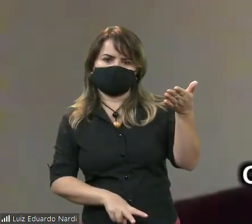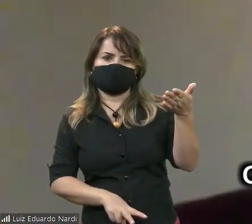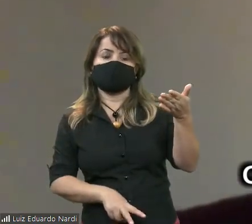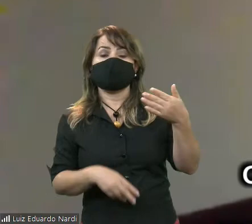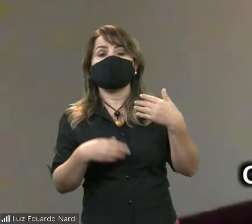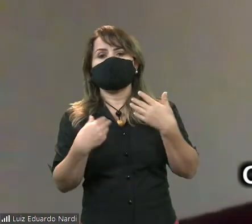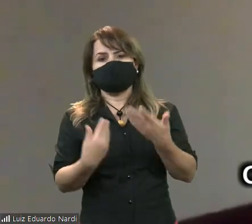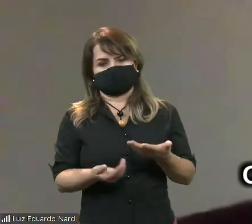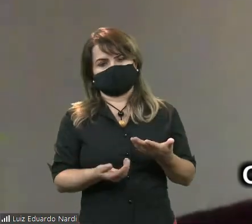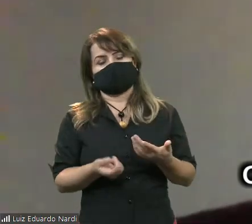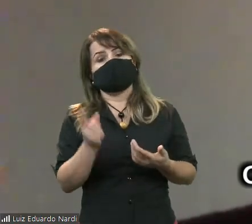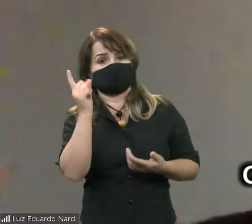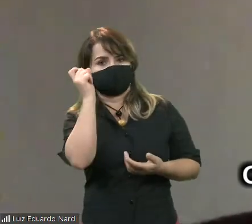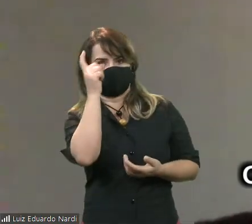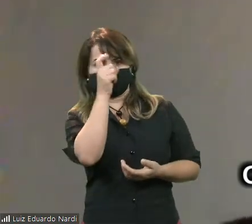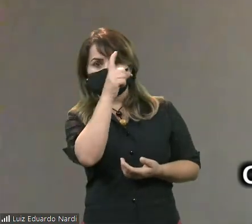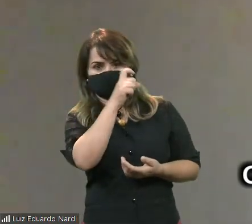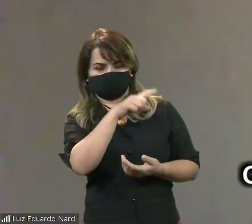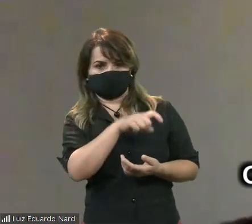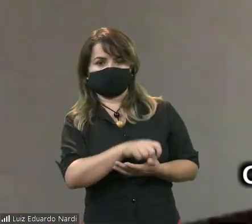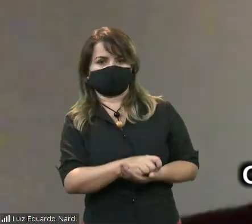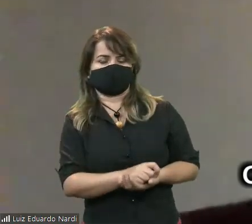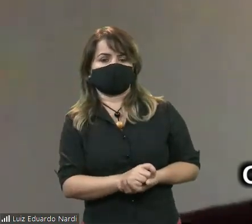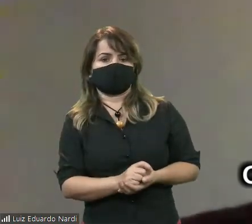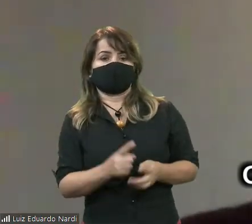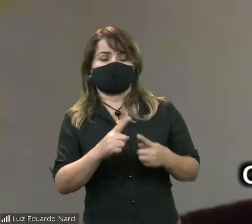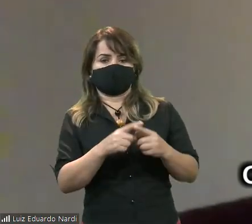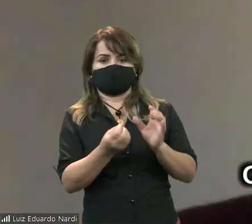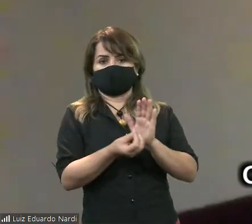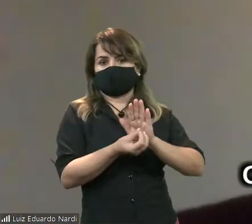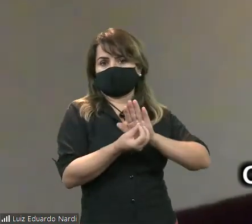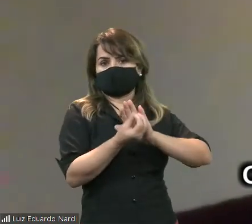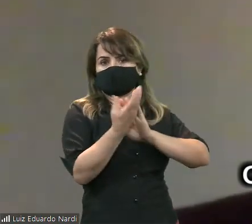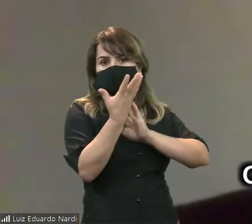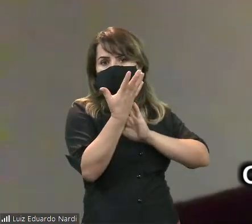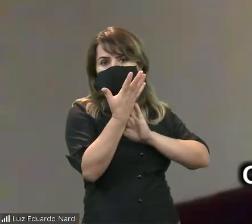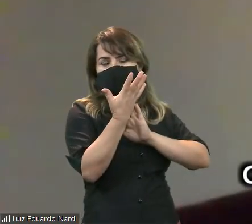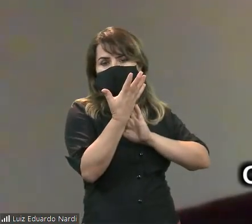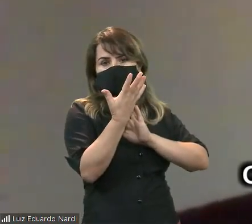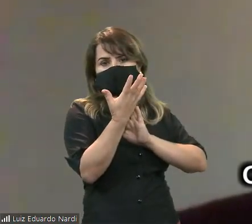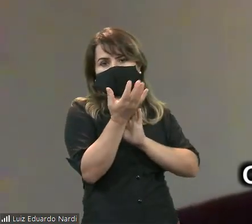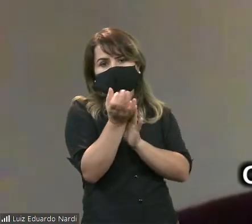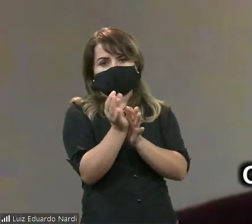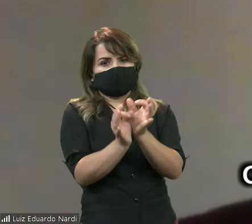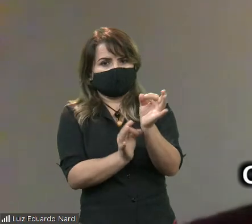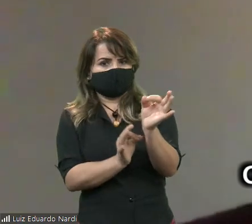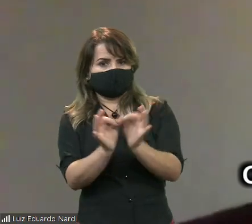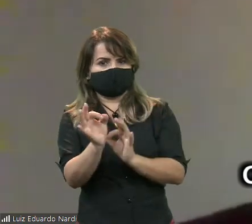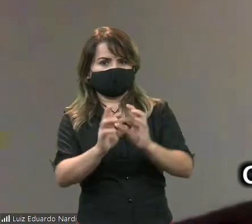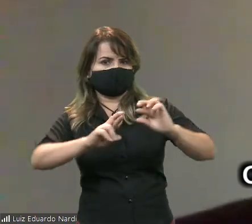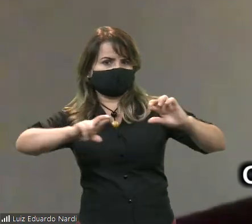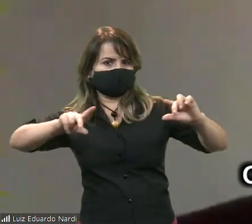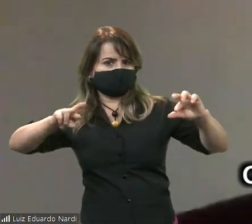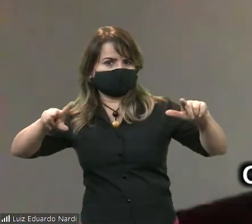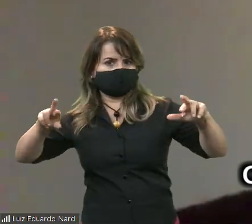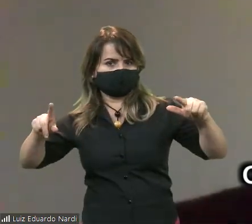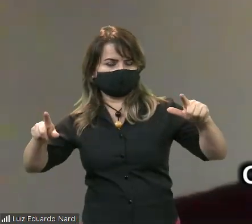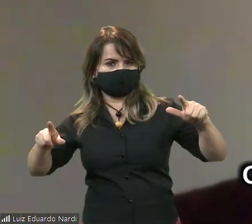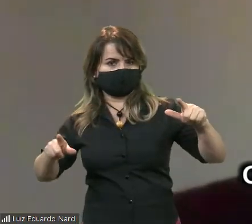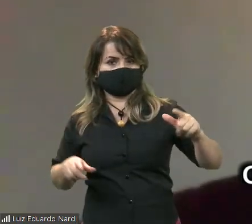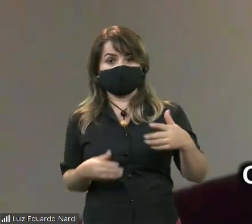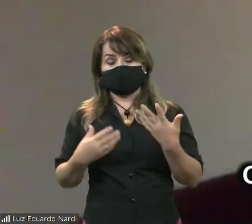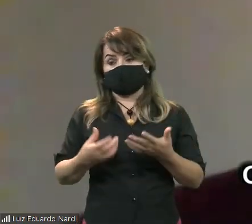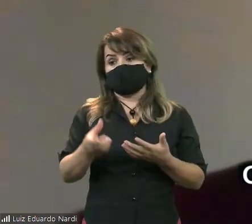Vai burocratizar, vai criar um imenso trâmite diferente. O vereador José Luiz tem razão.